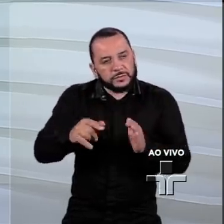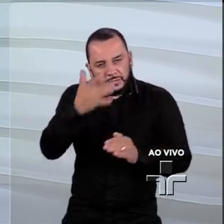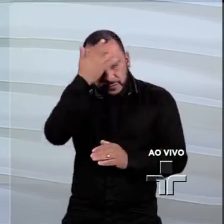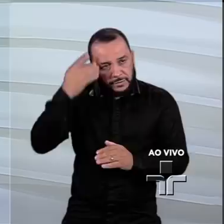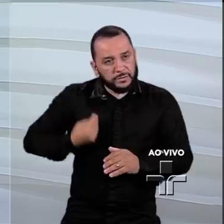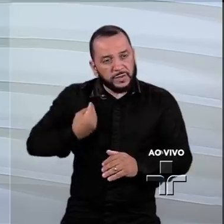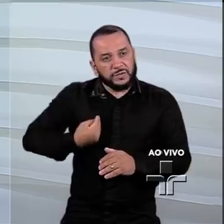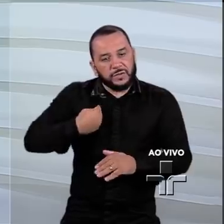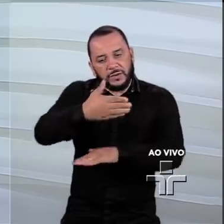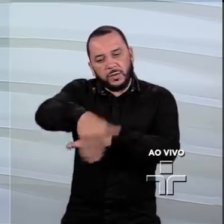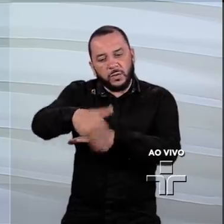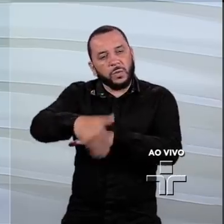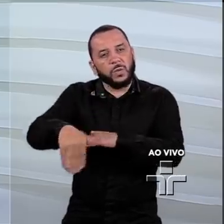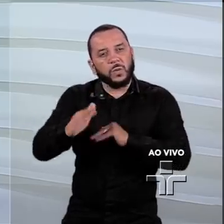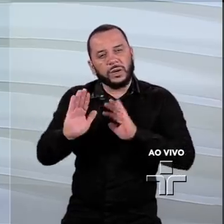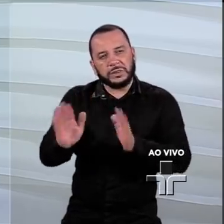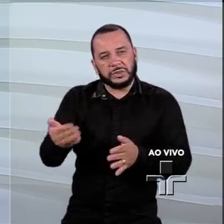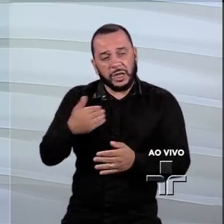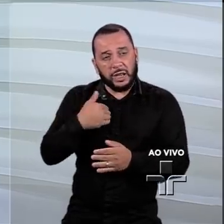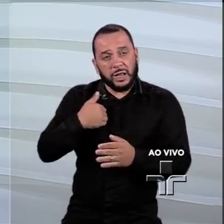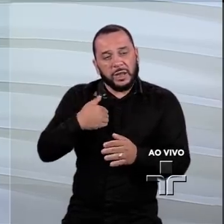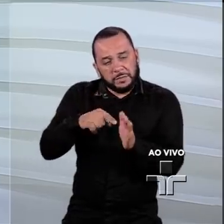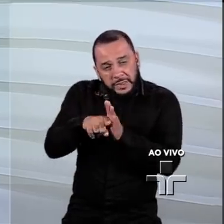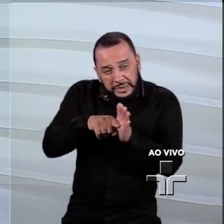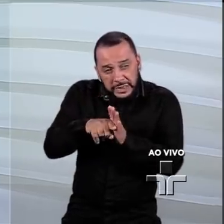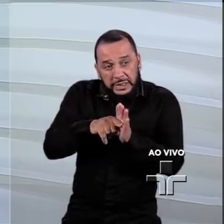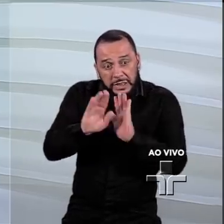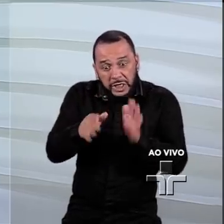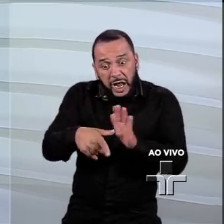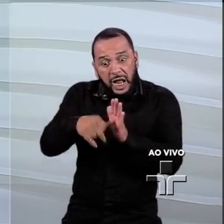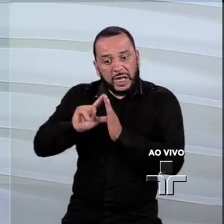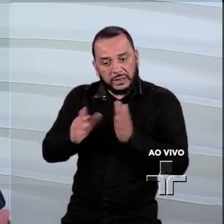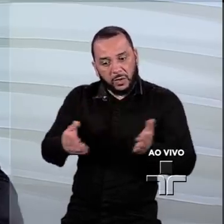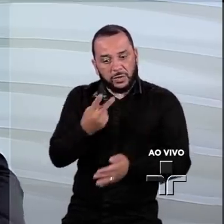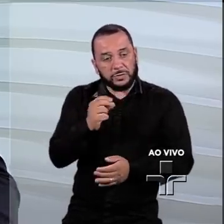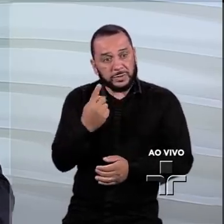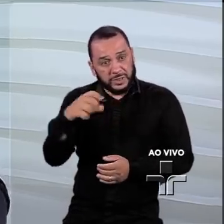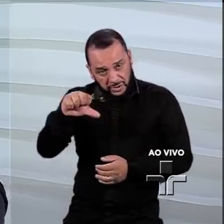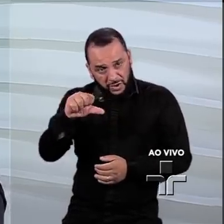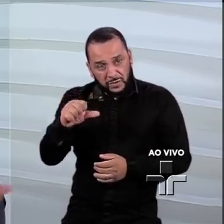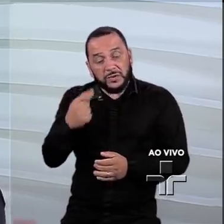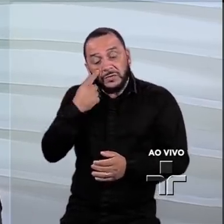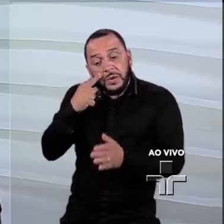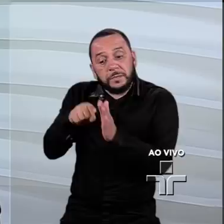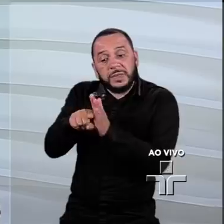gestão, para 2020, a gente resolveu antecipar para esse ano 2019. Exatamente